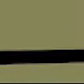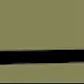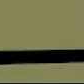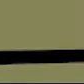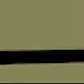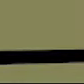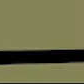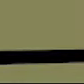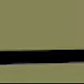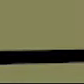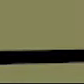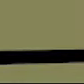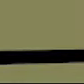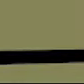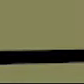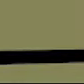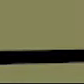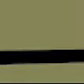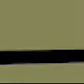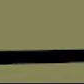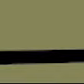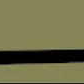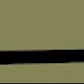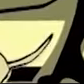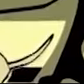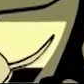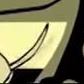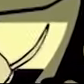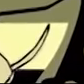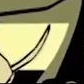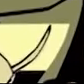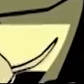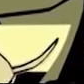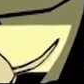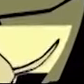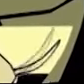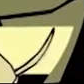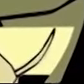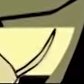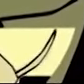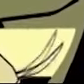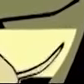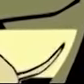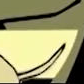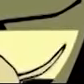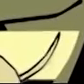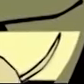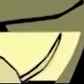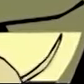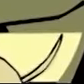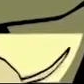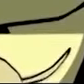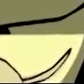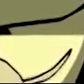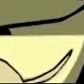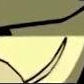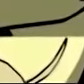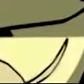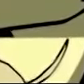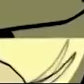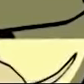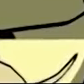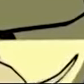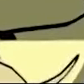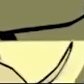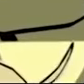do pá de Cício e fez fiapo no mundo. E o cachorro do lado, mais de 1 hora colado no calcanhar de